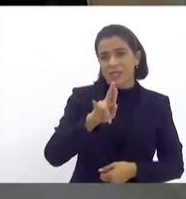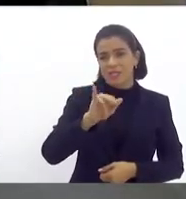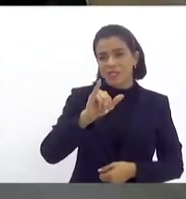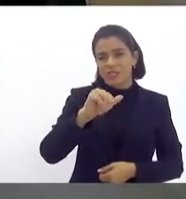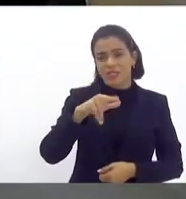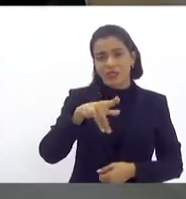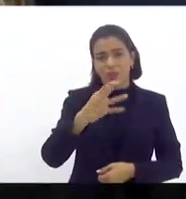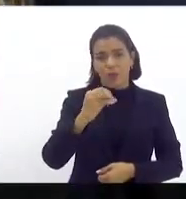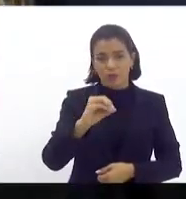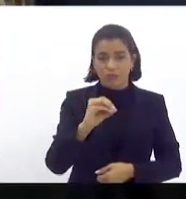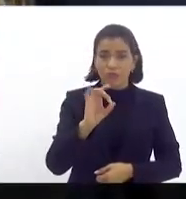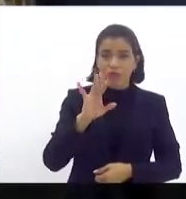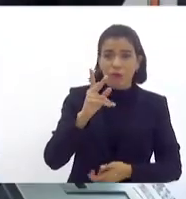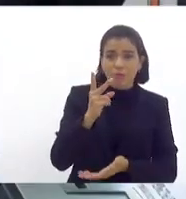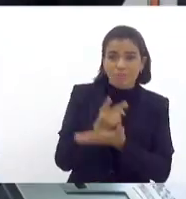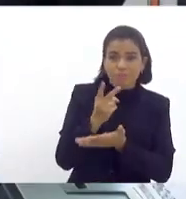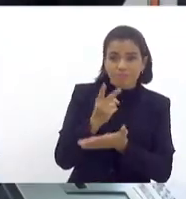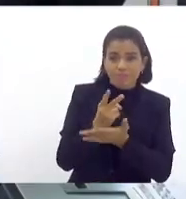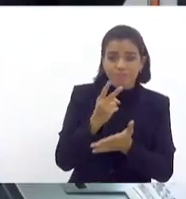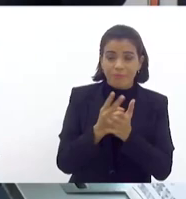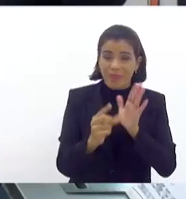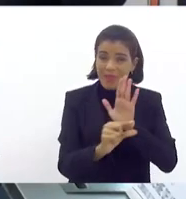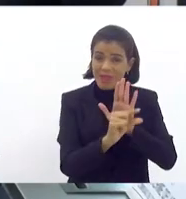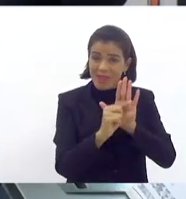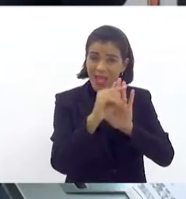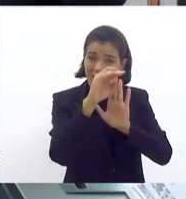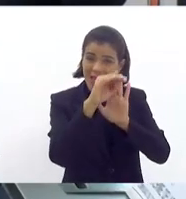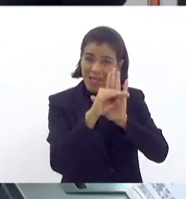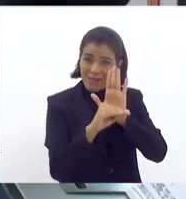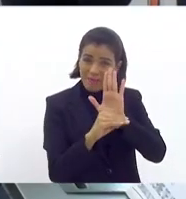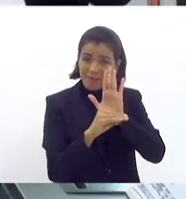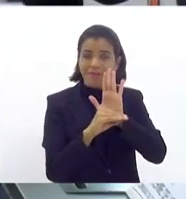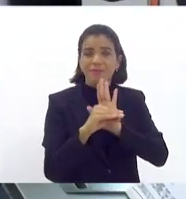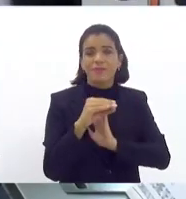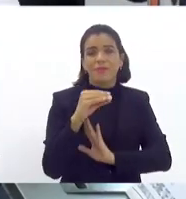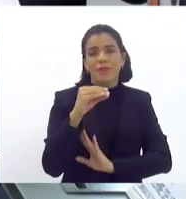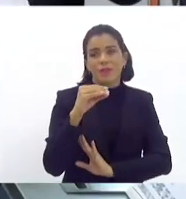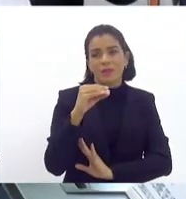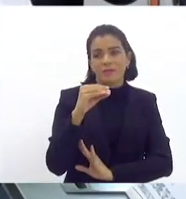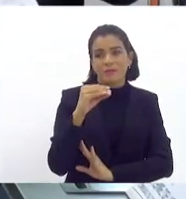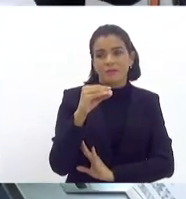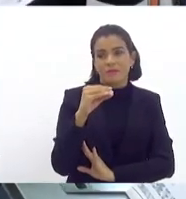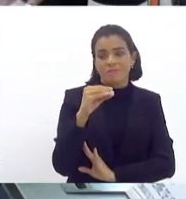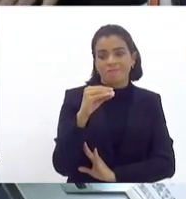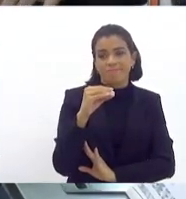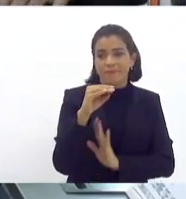de manter a... Pois não. É que na emenda do deputado Rosenberg,